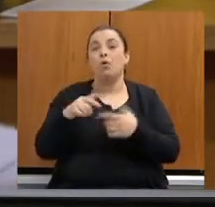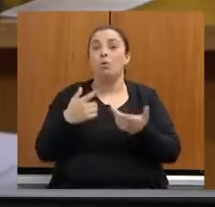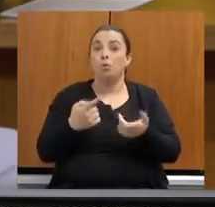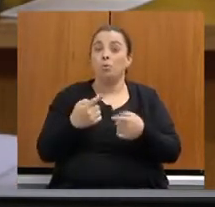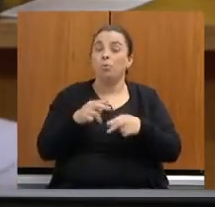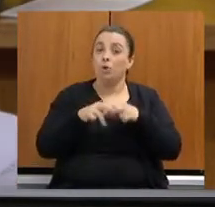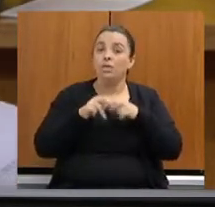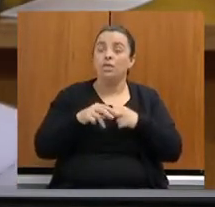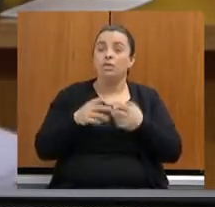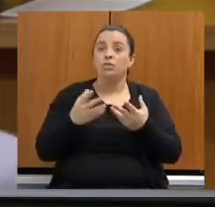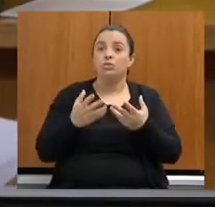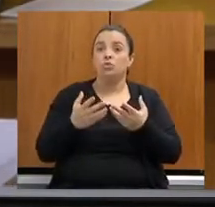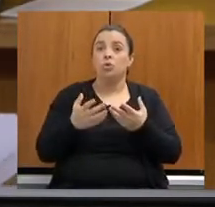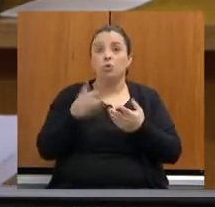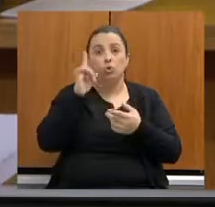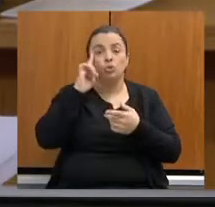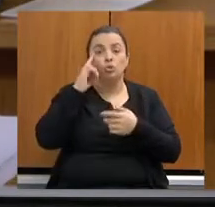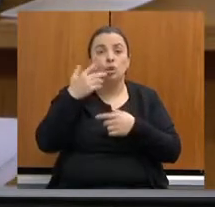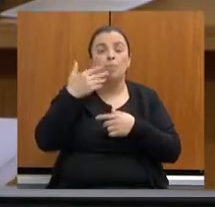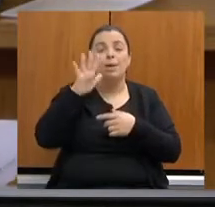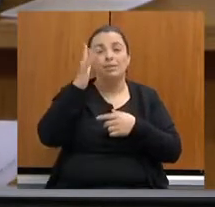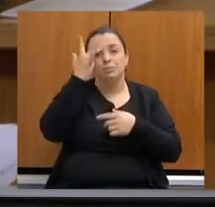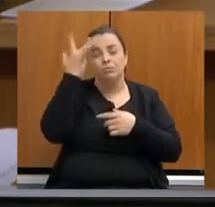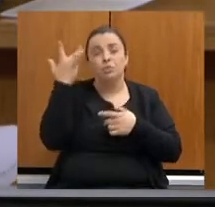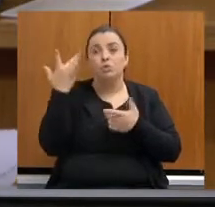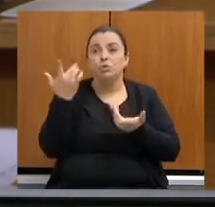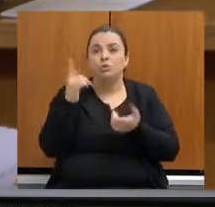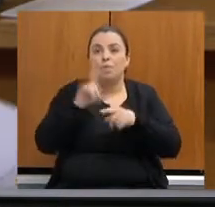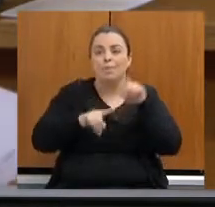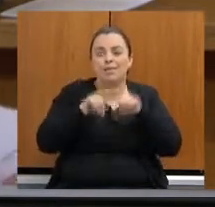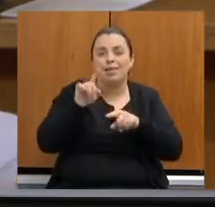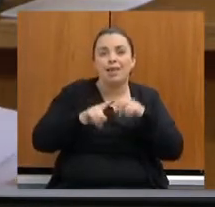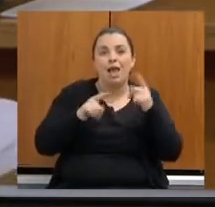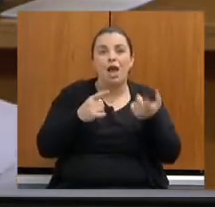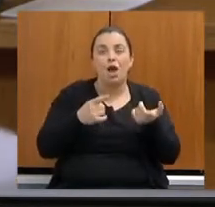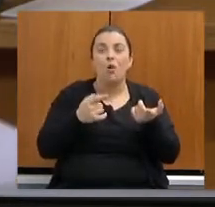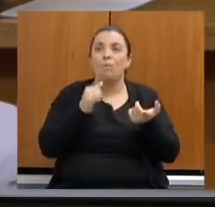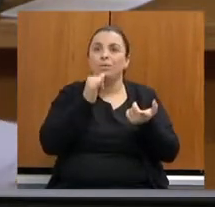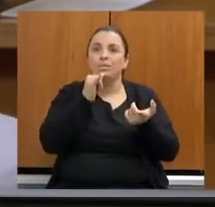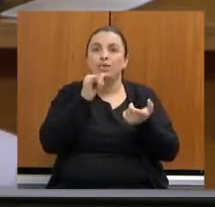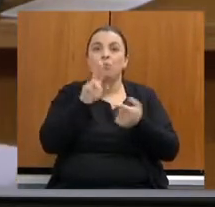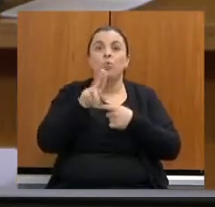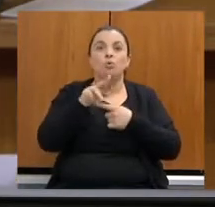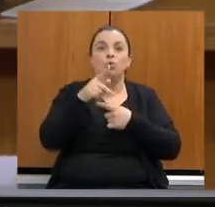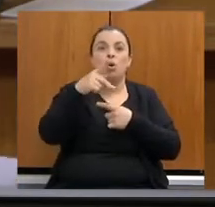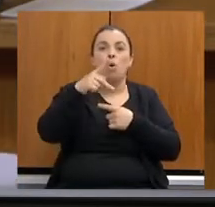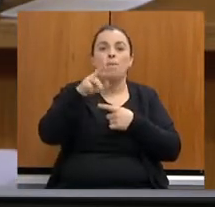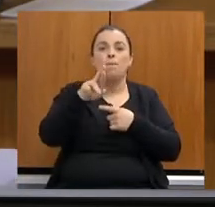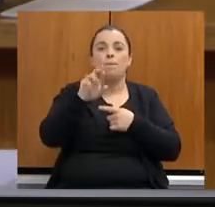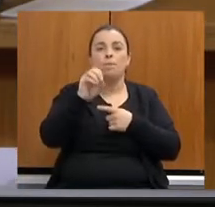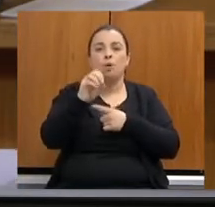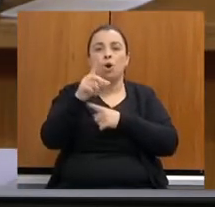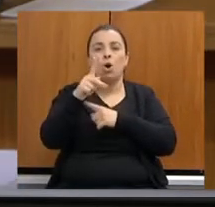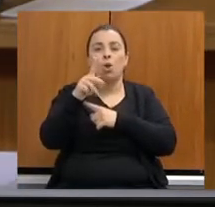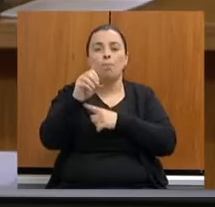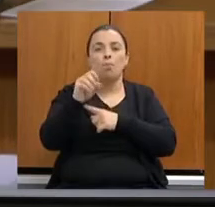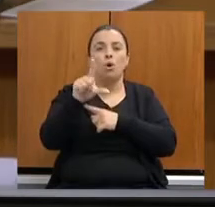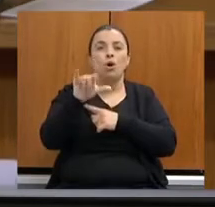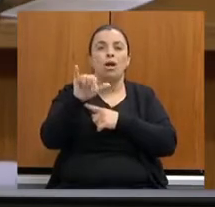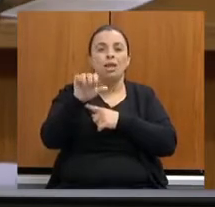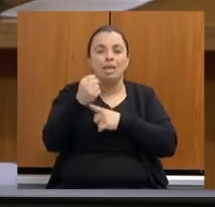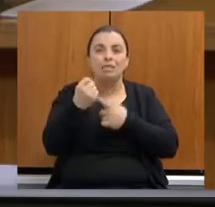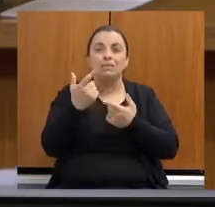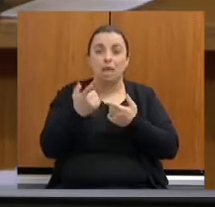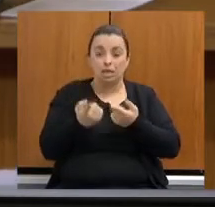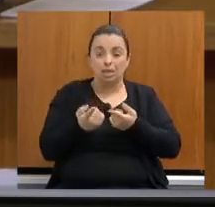ligando né os produtos do aplica-se principalmente própolis a questão de saúde a questão de prevenção de doenças